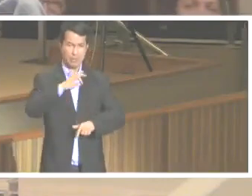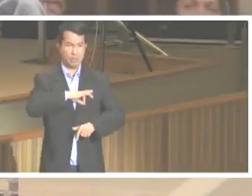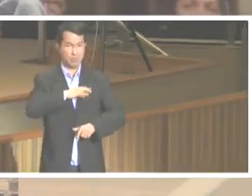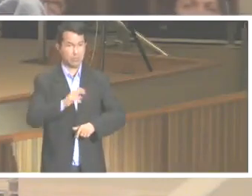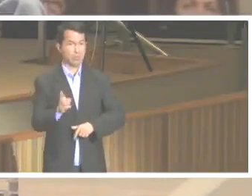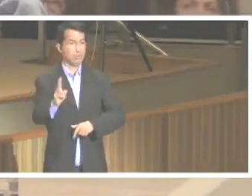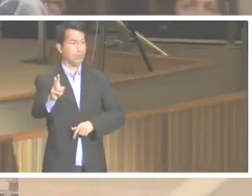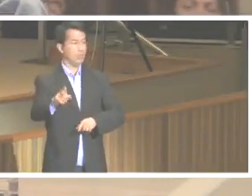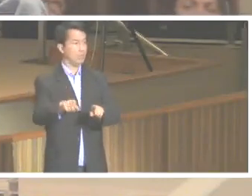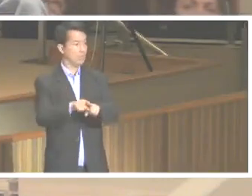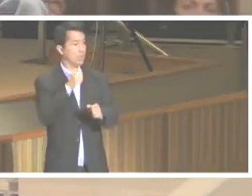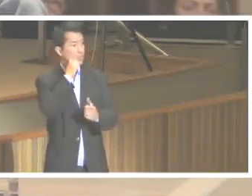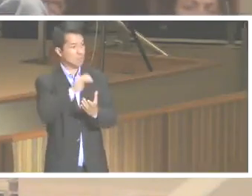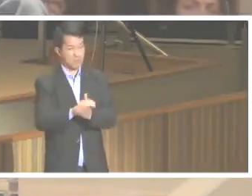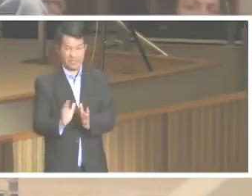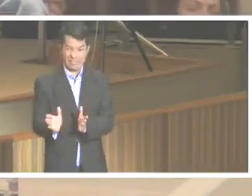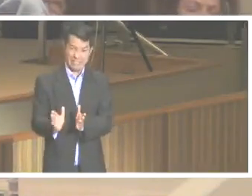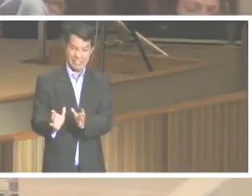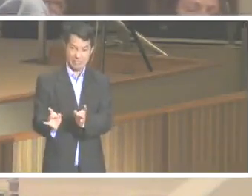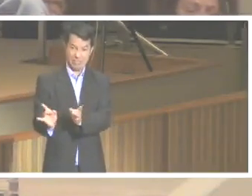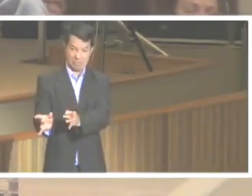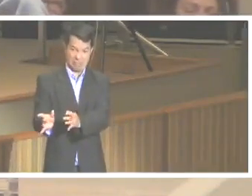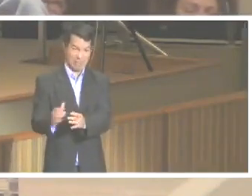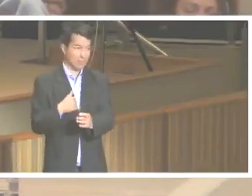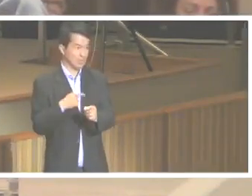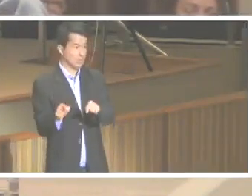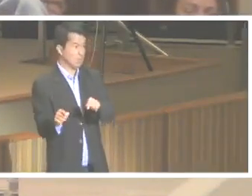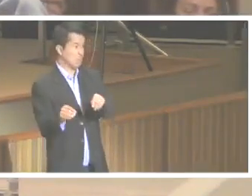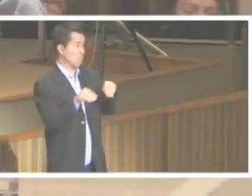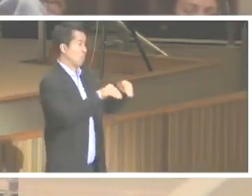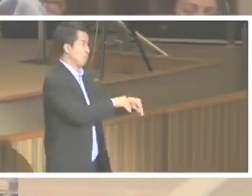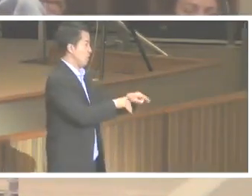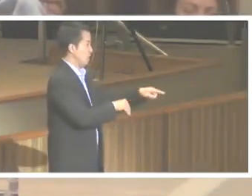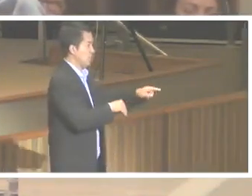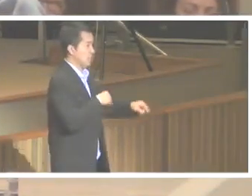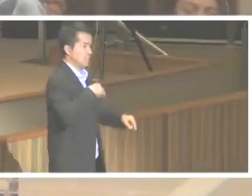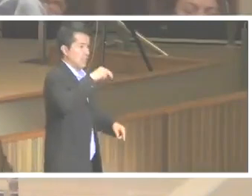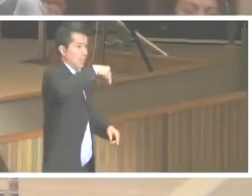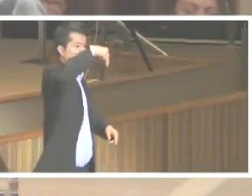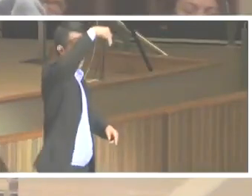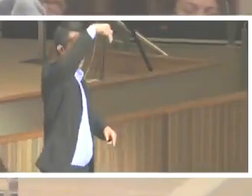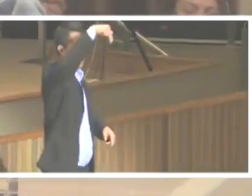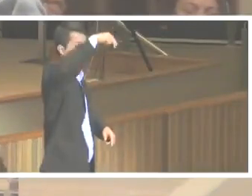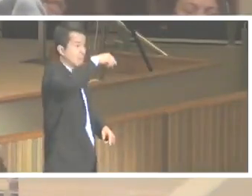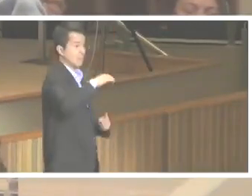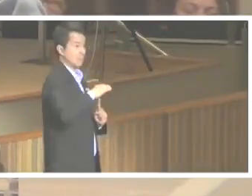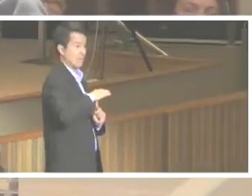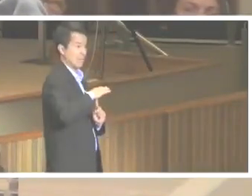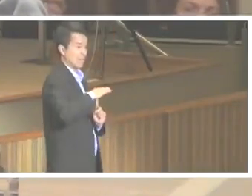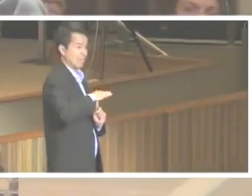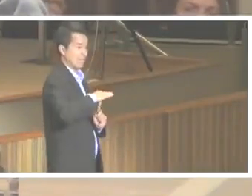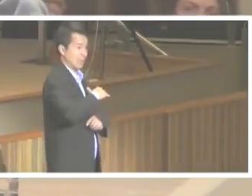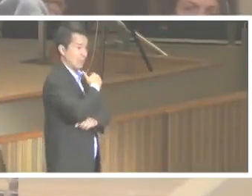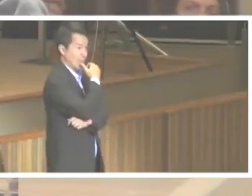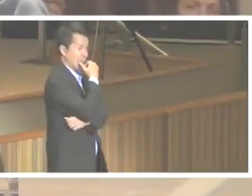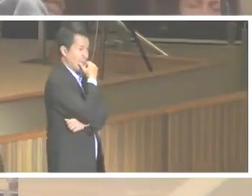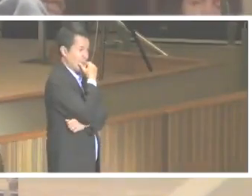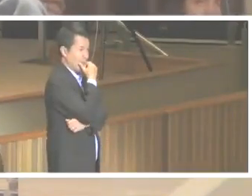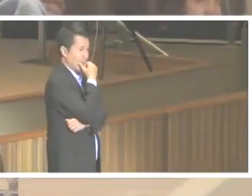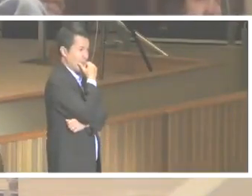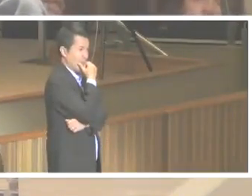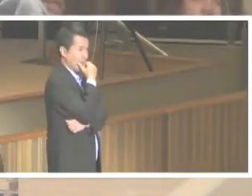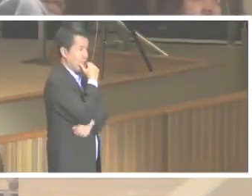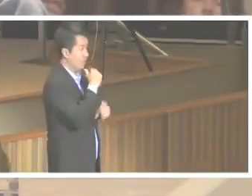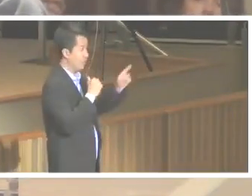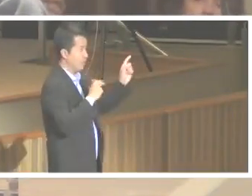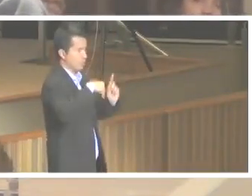esposa pra ir para uma aventura de fé no norte pioneiro do paraná uma região que